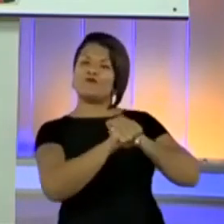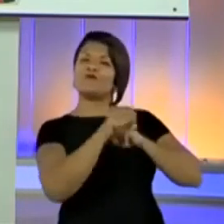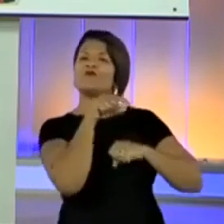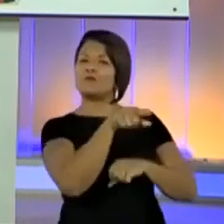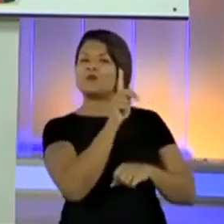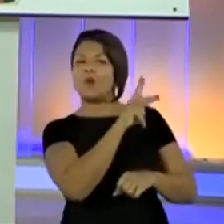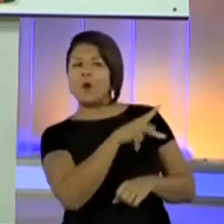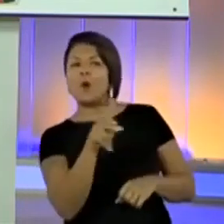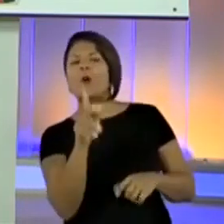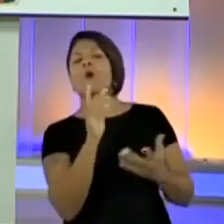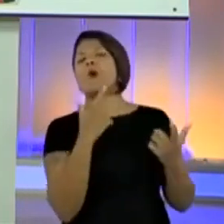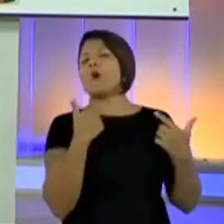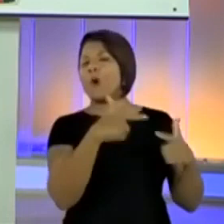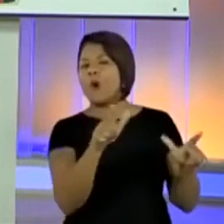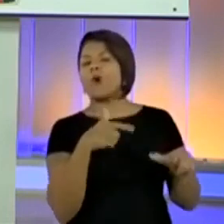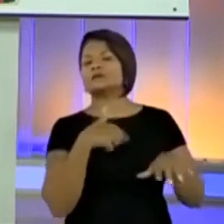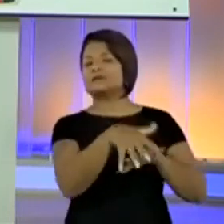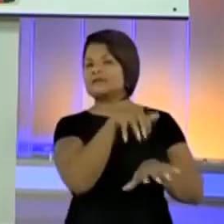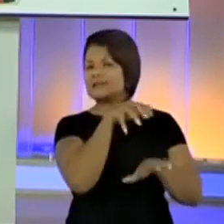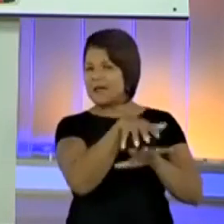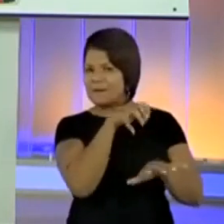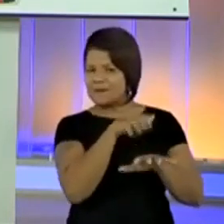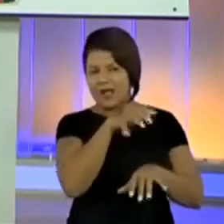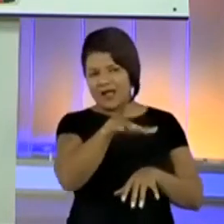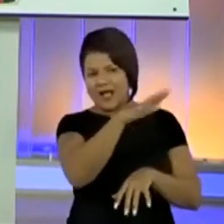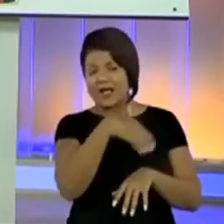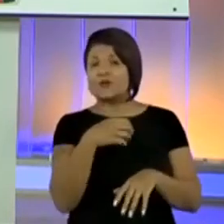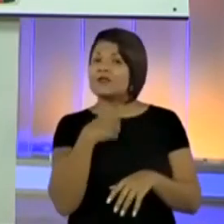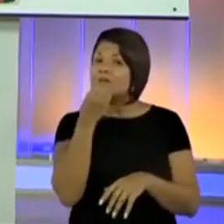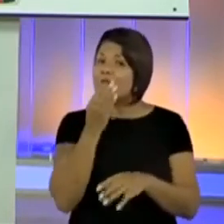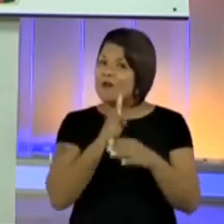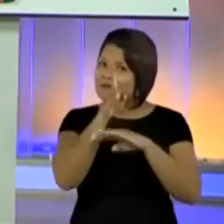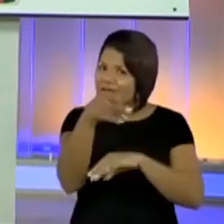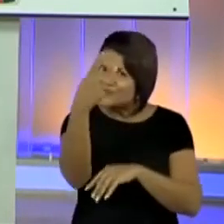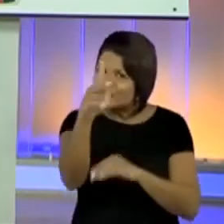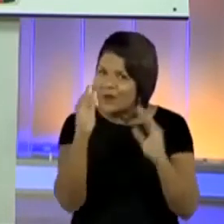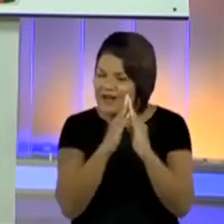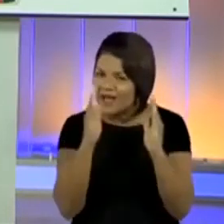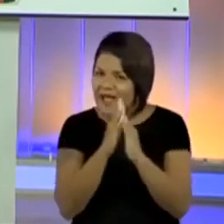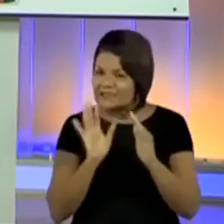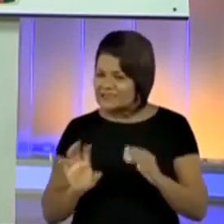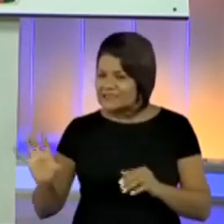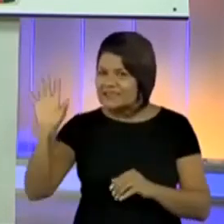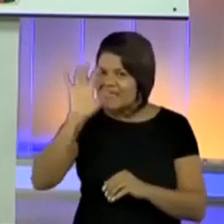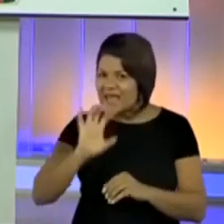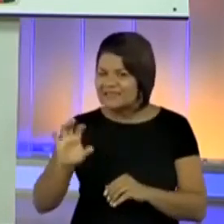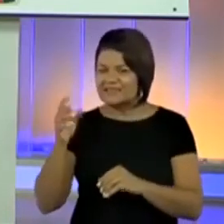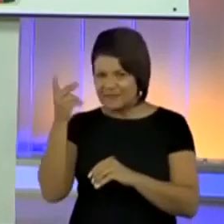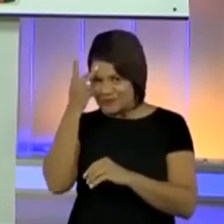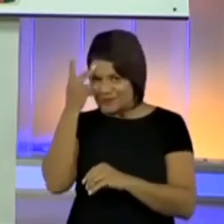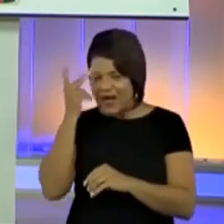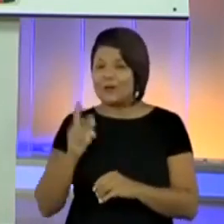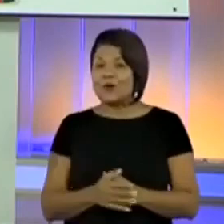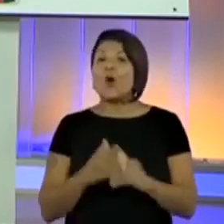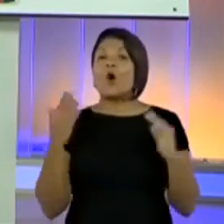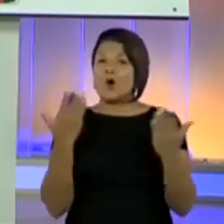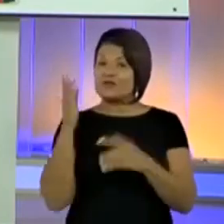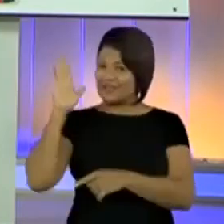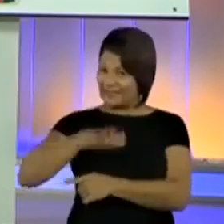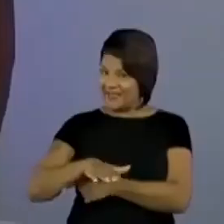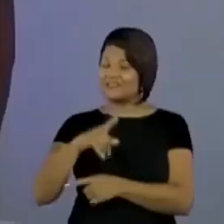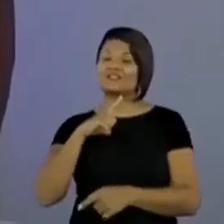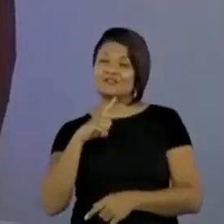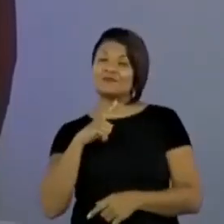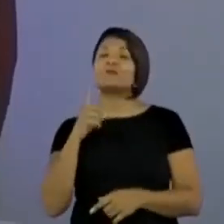de vocês, aí por toda a cidade de São Paulo, por todo o estado de São Paulo. Hoje eu estou também agora, no período da tarde, hoje eu estou com o professor